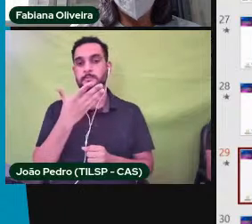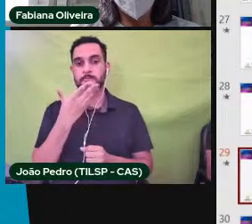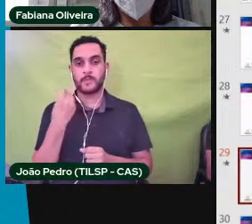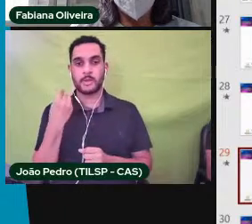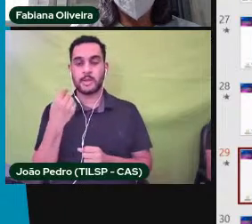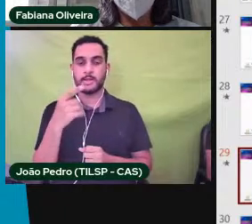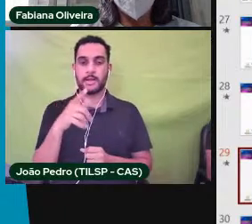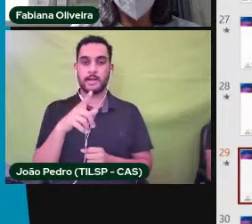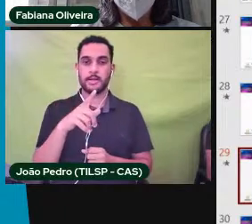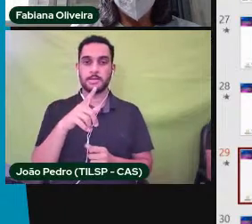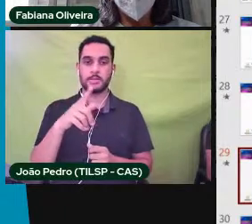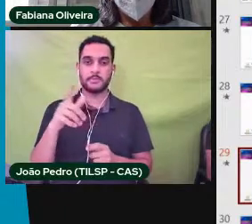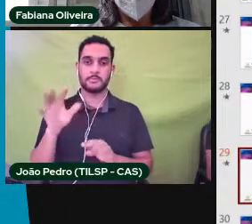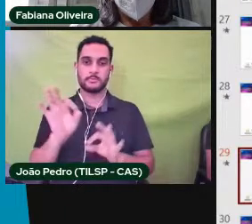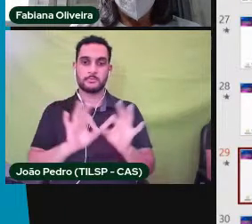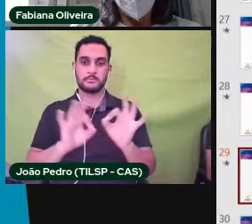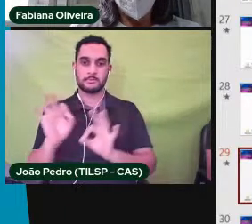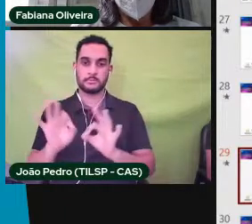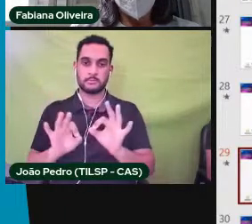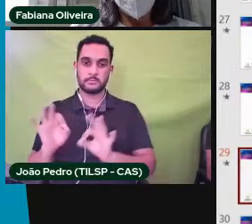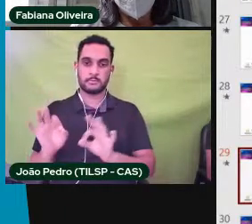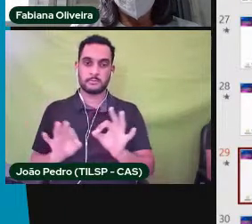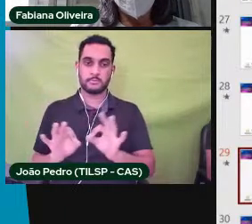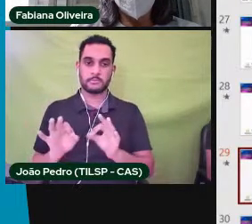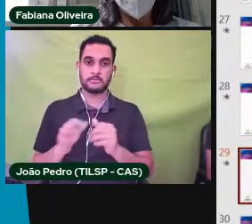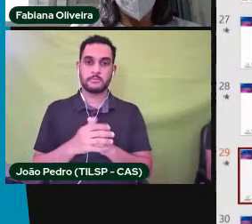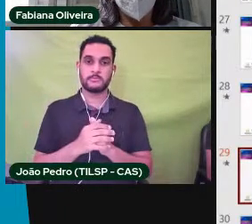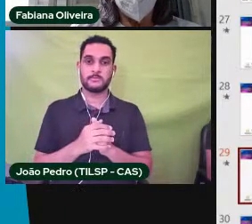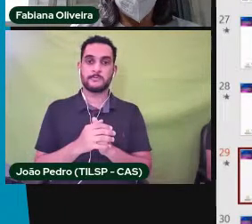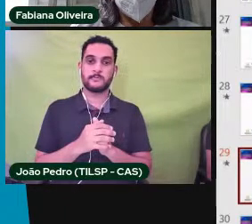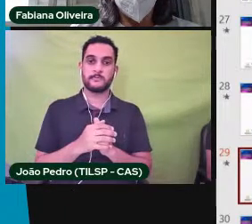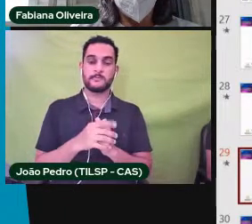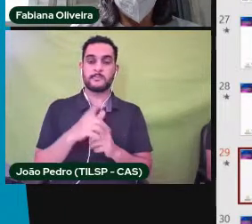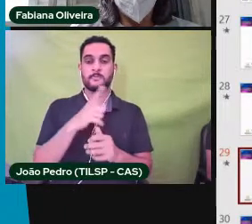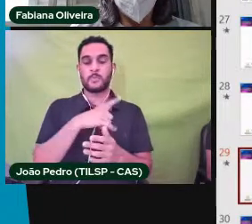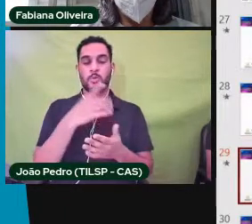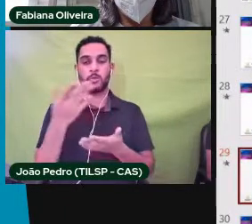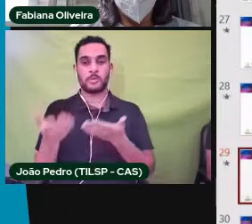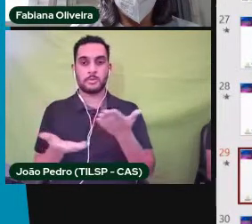para a autogestão. O autoconhecimento e autocuidado,